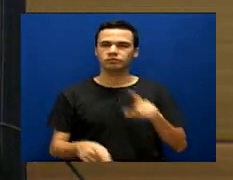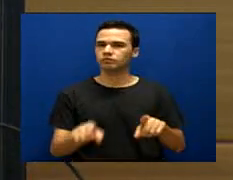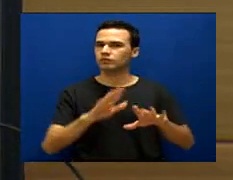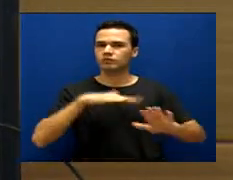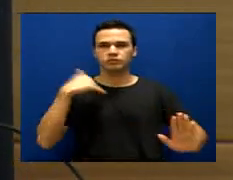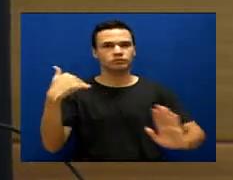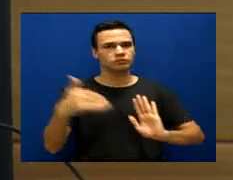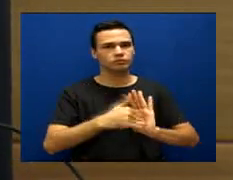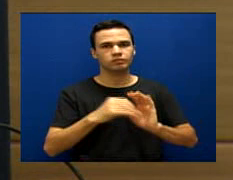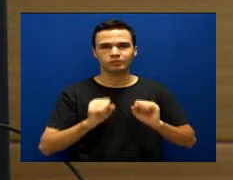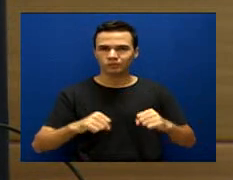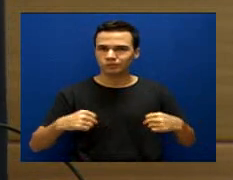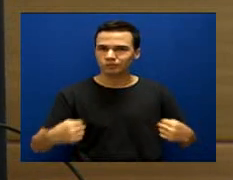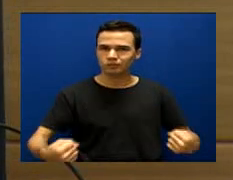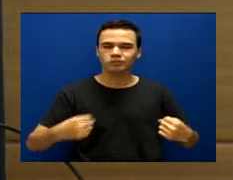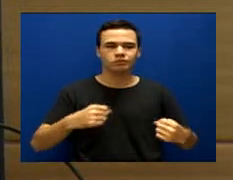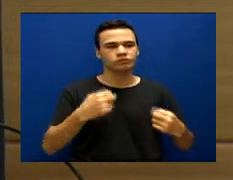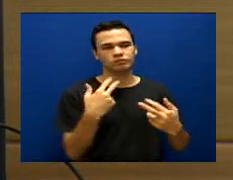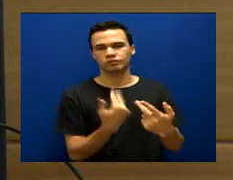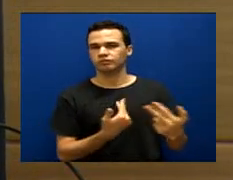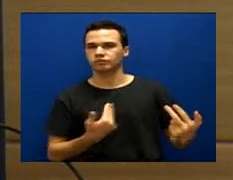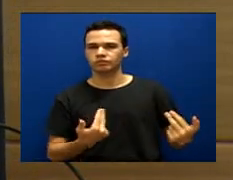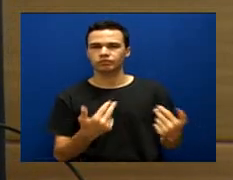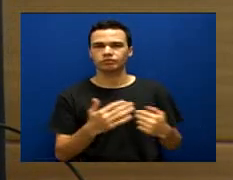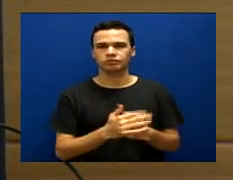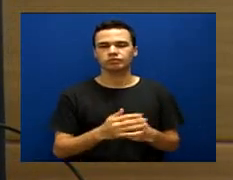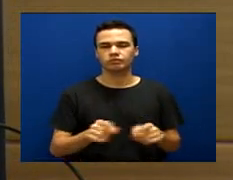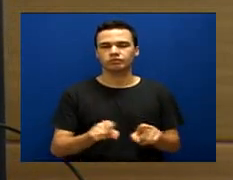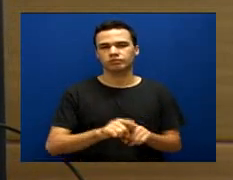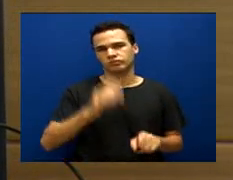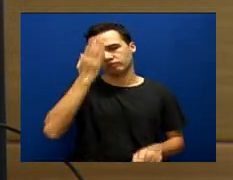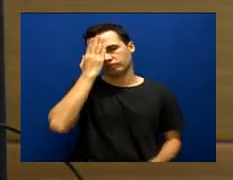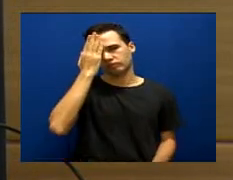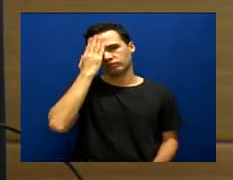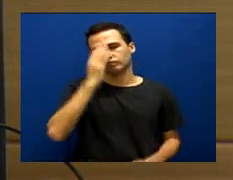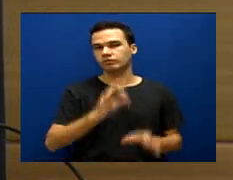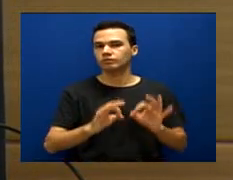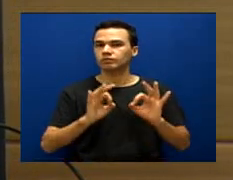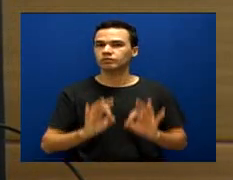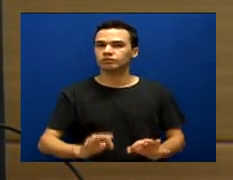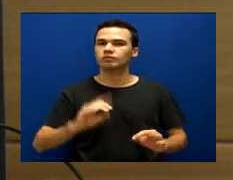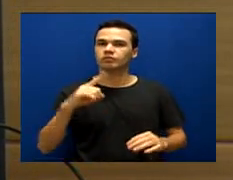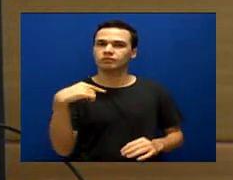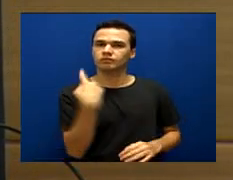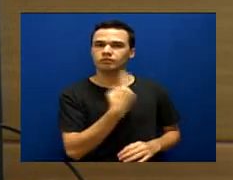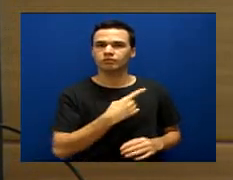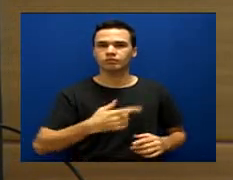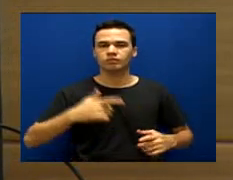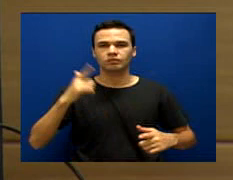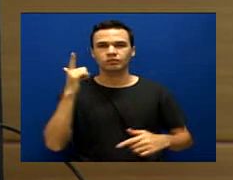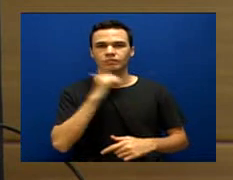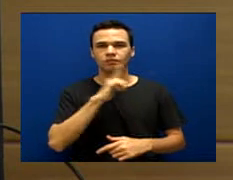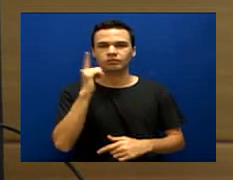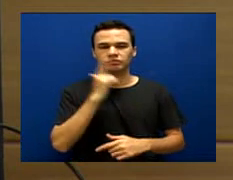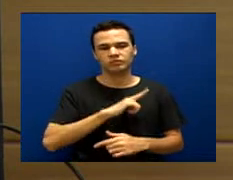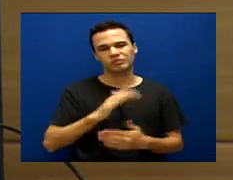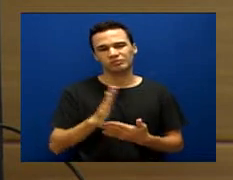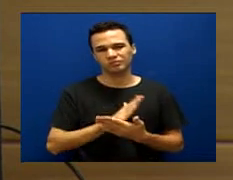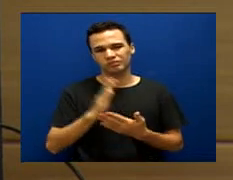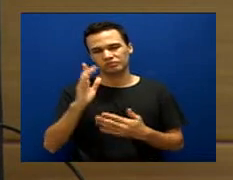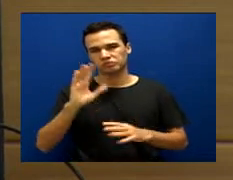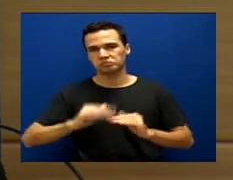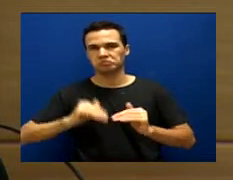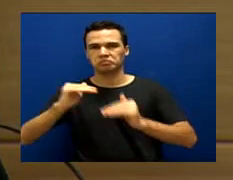de todos. E tenho certeza absoluta que nós vamos superar essas fragilidades nessa